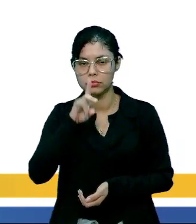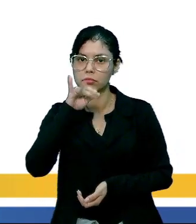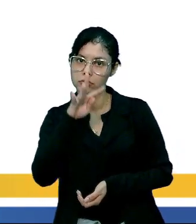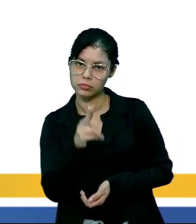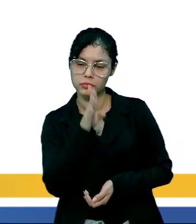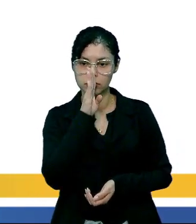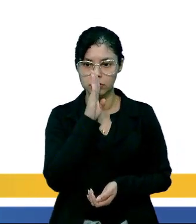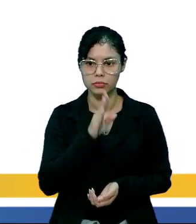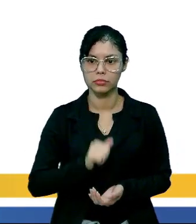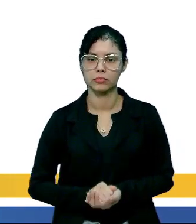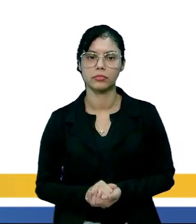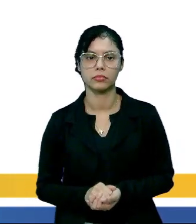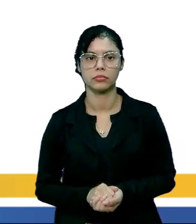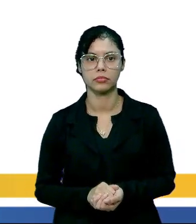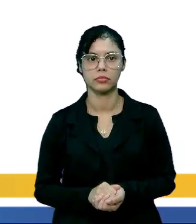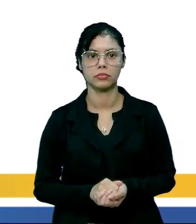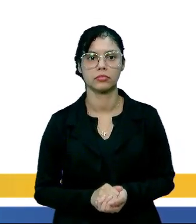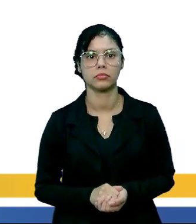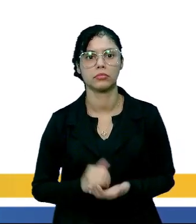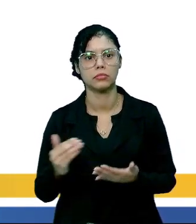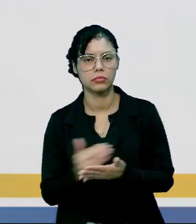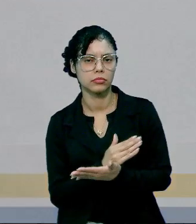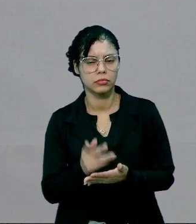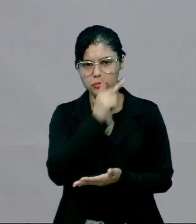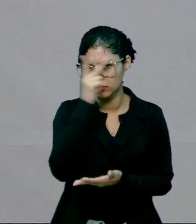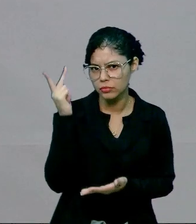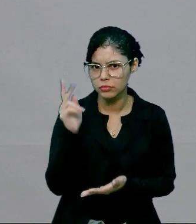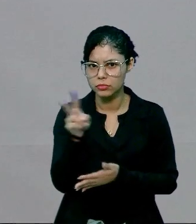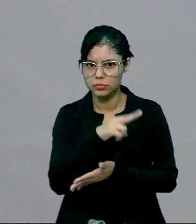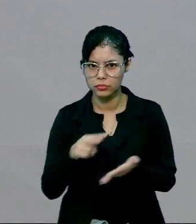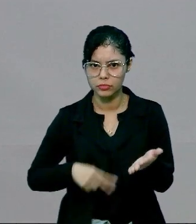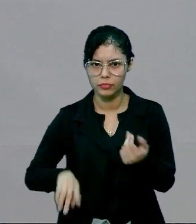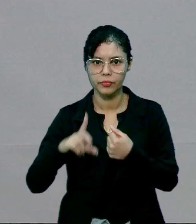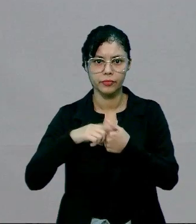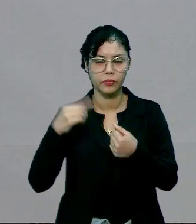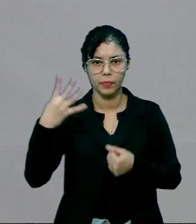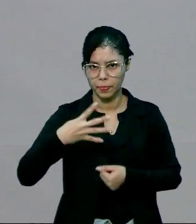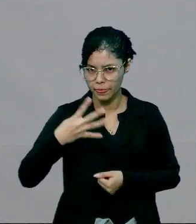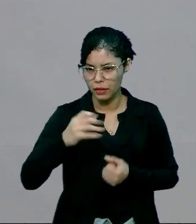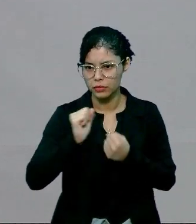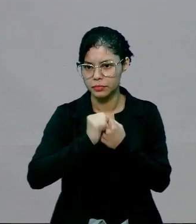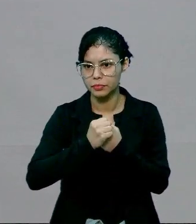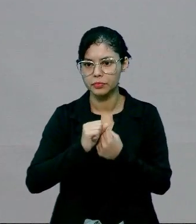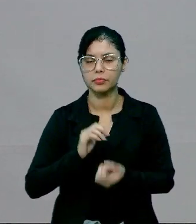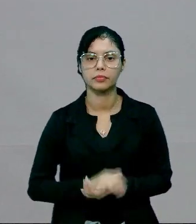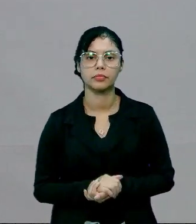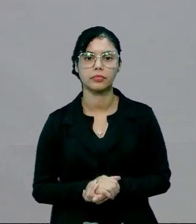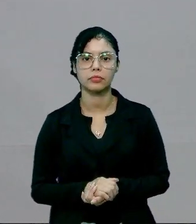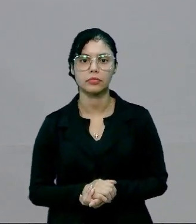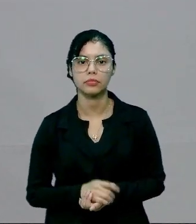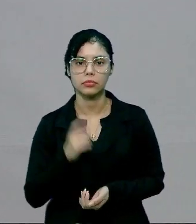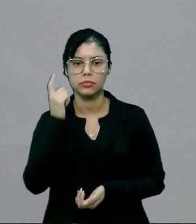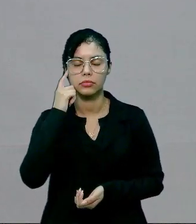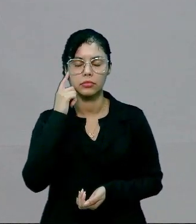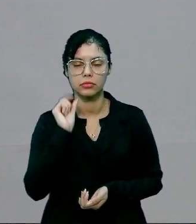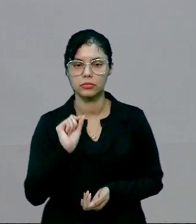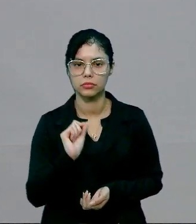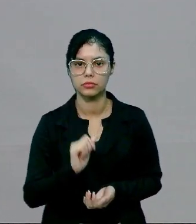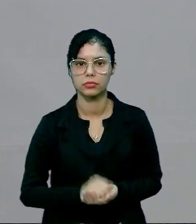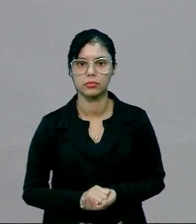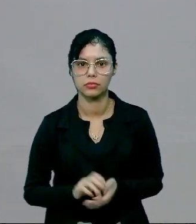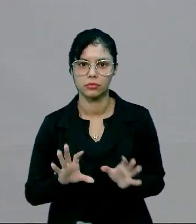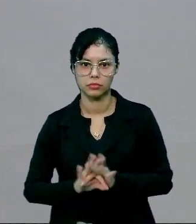vedado o anonimato. E aí tem algumas pessoas que quando leem o artigo 4º, né, aí elas pensam assim,